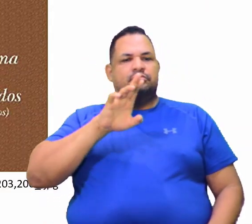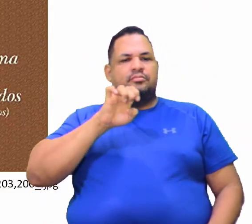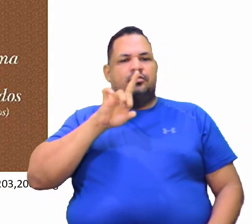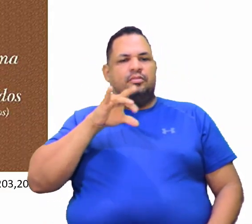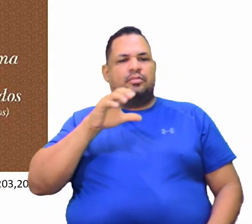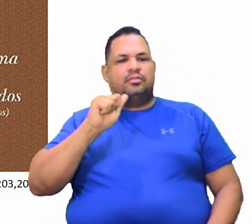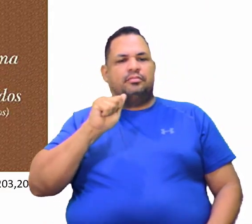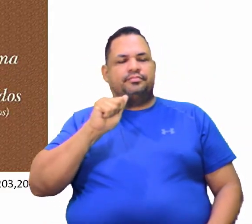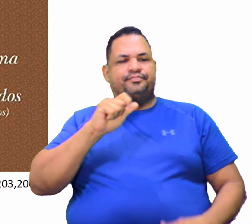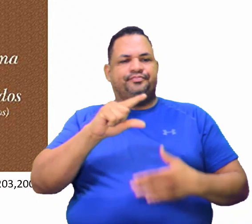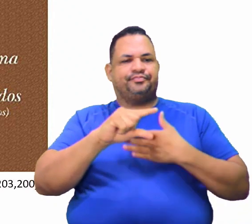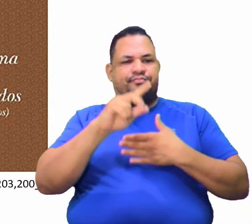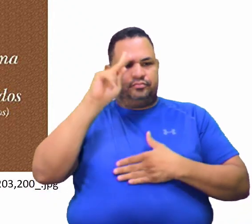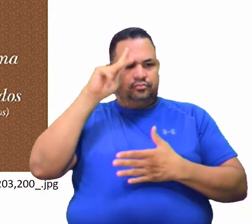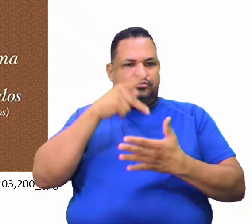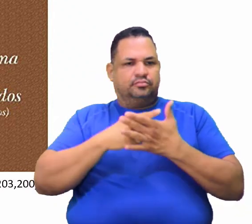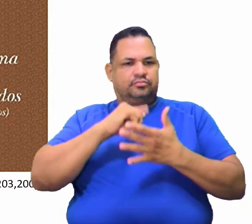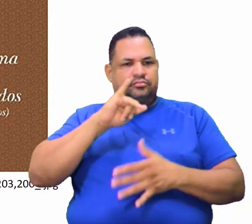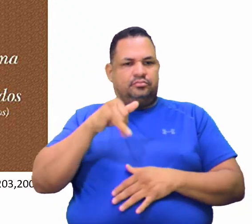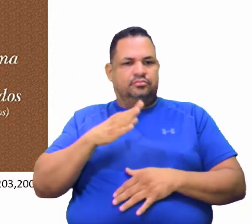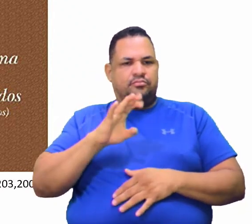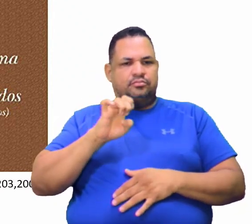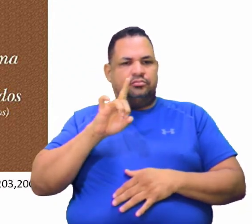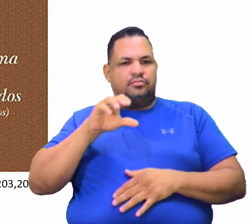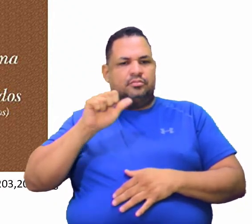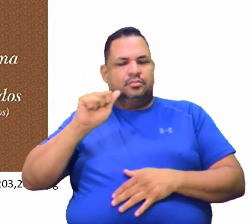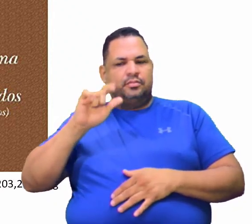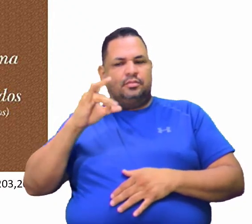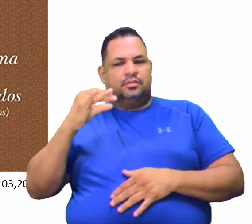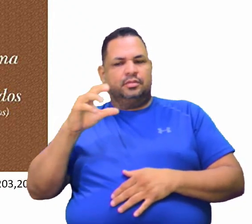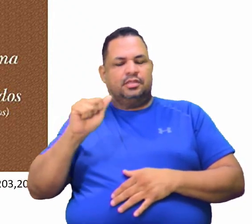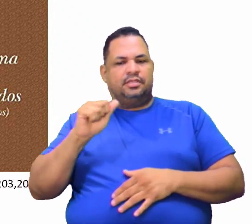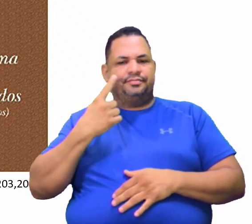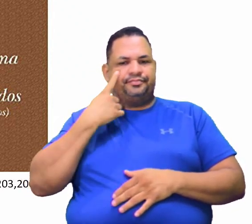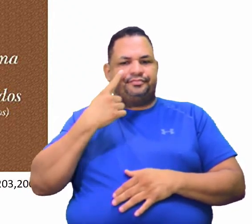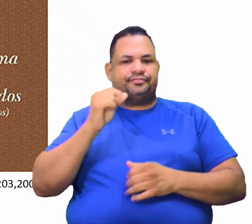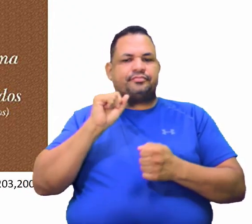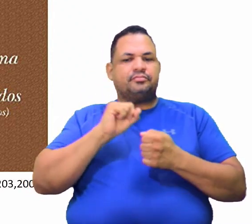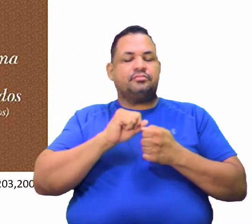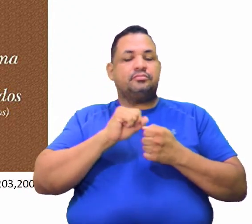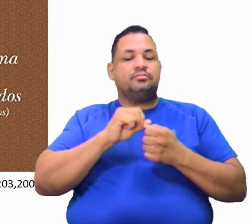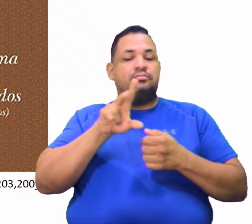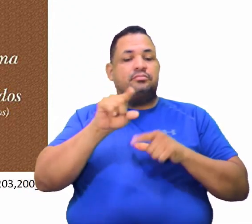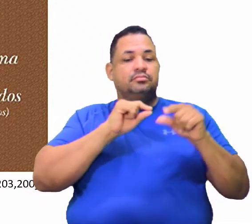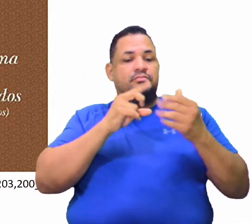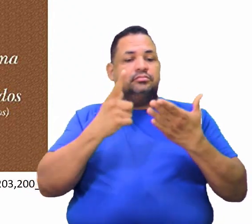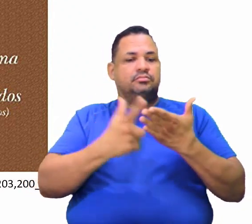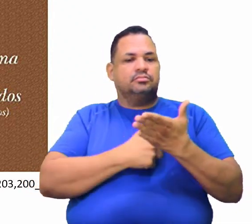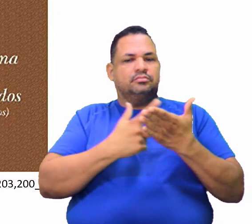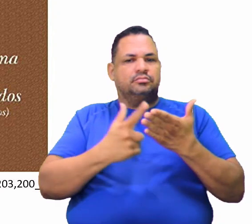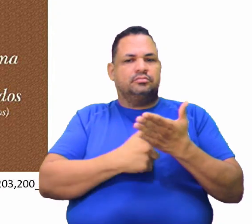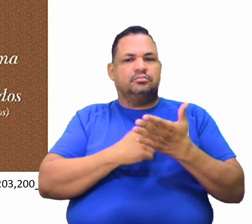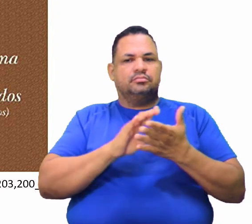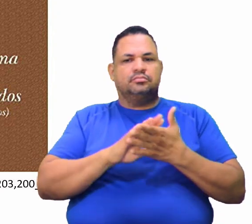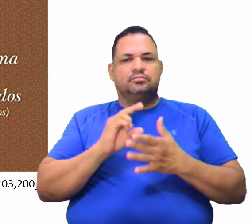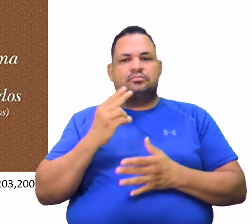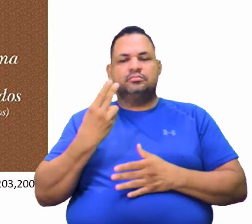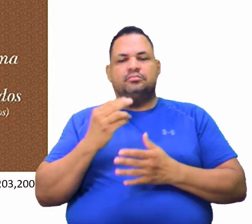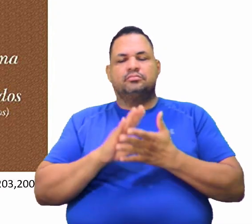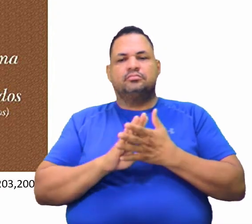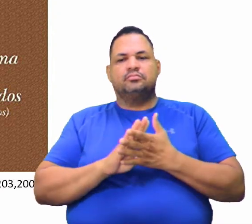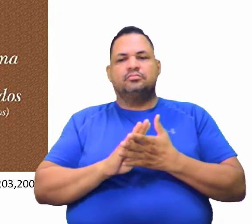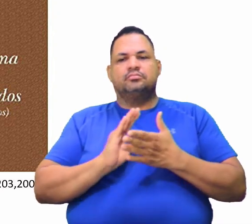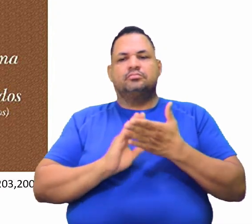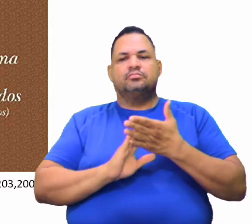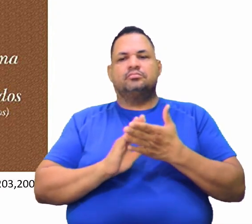Lucila, o autor José de Alencar. Você pode escolher essa obra para fazer o seu trabalho da terceira unidade. Ou